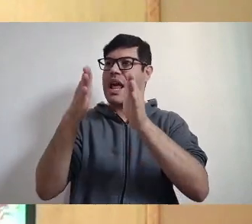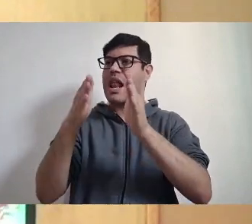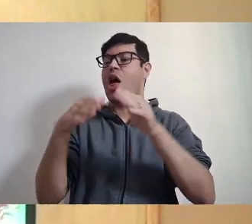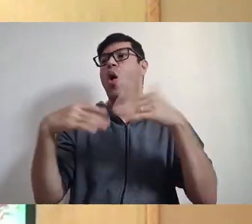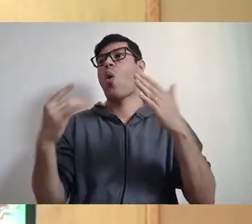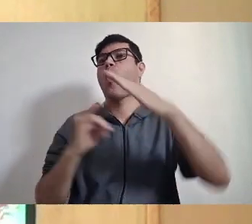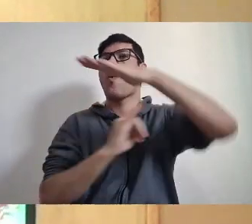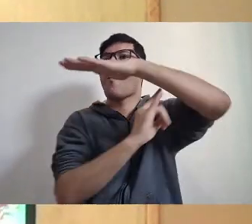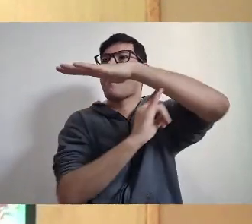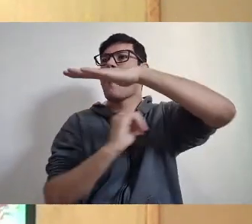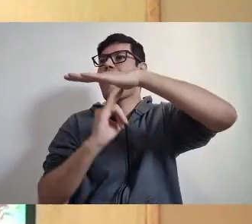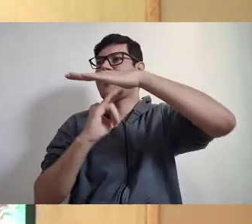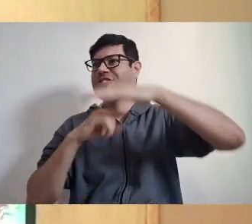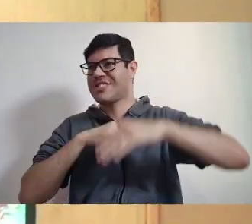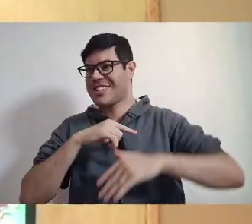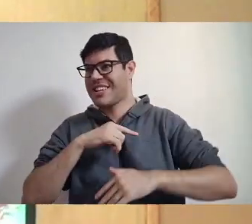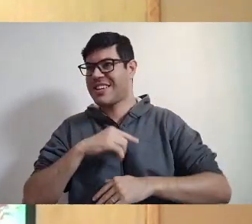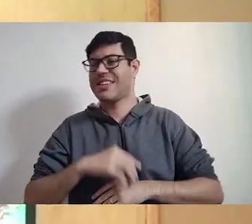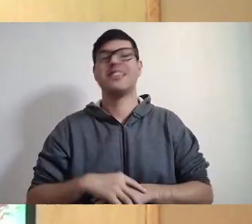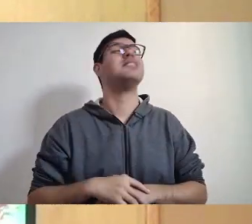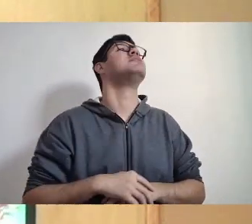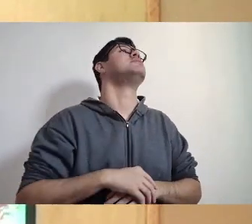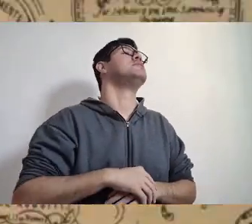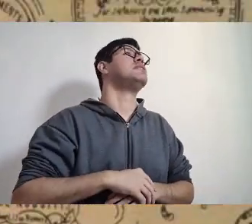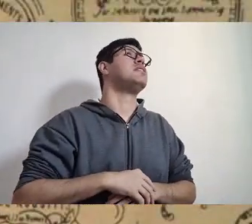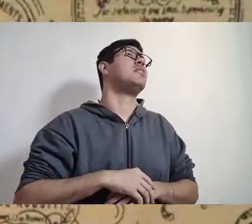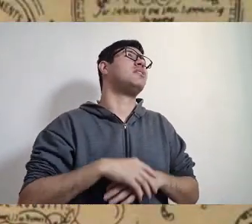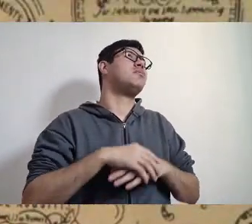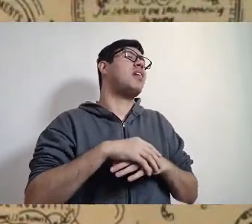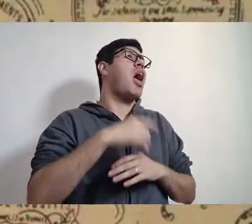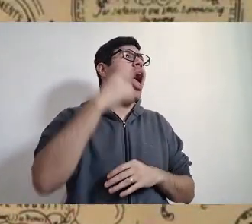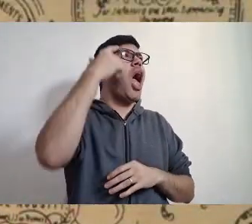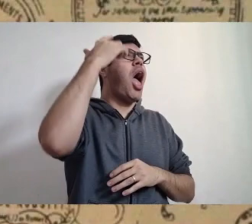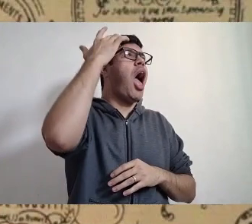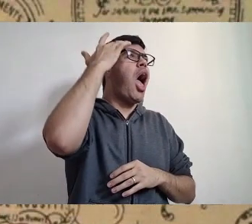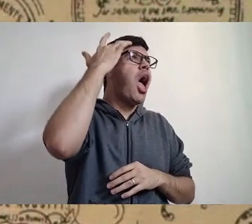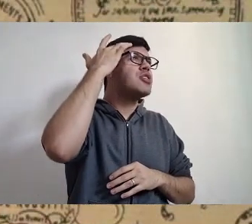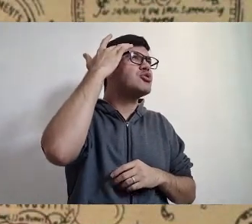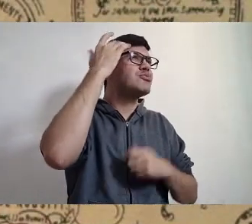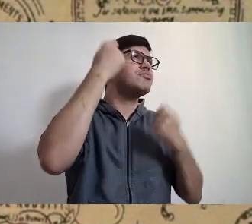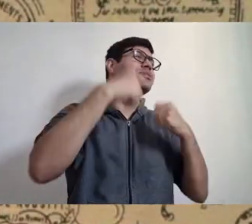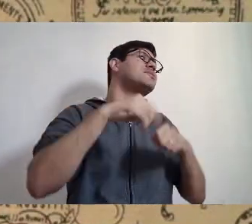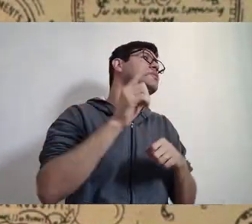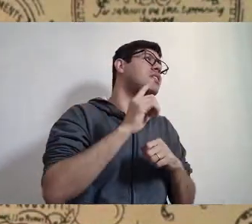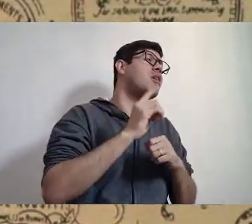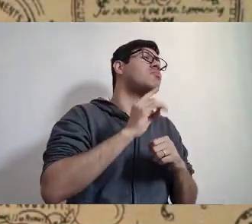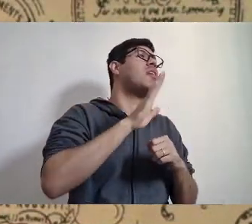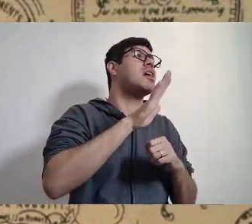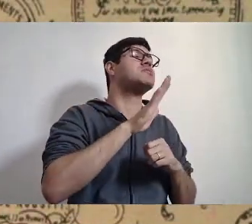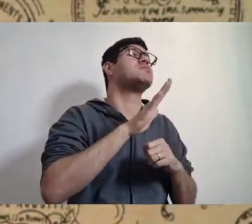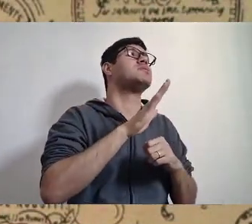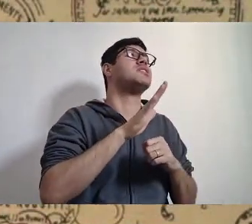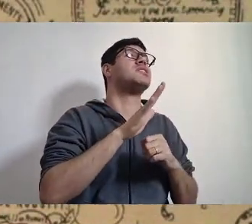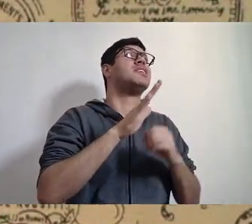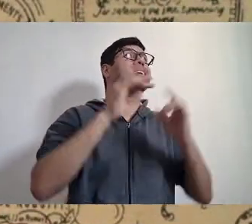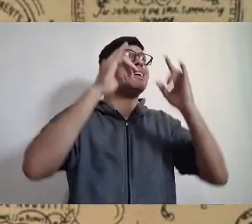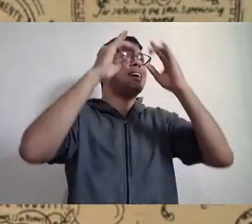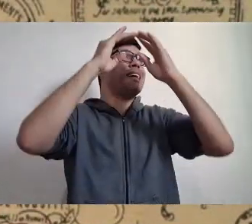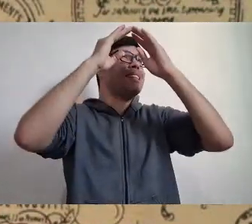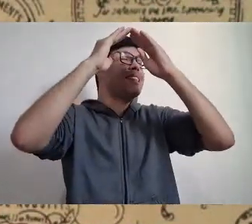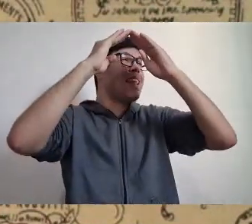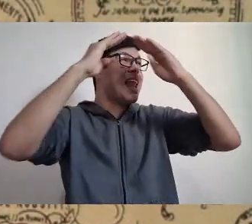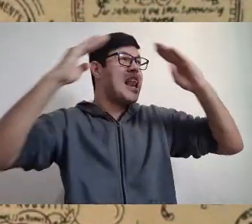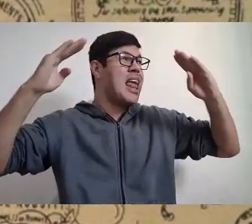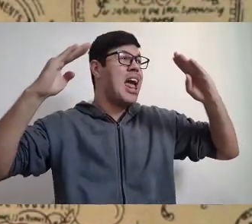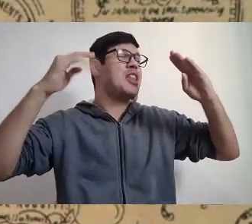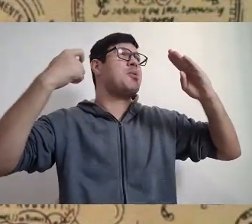Exato. Mas vai precisar aumentar, não vai, Miriam? Vai, não tem jeito. Gil, vai ter que investir. O investimento em conserto de telhado foi muito grande, porque